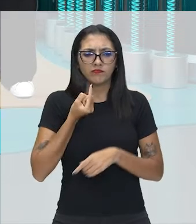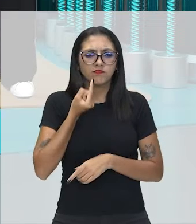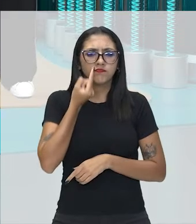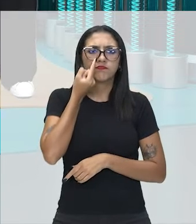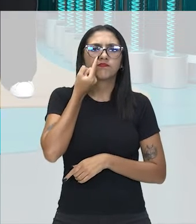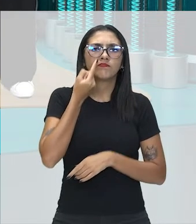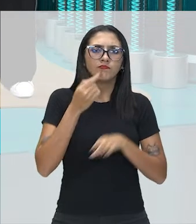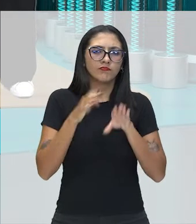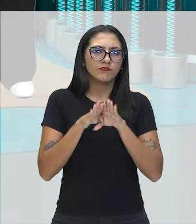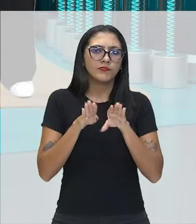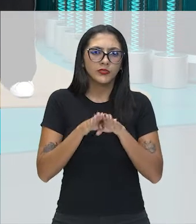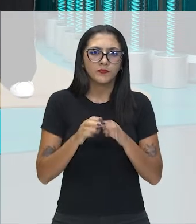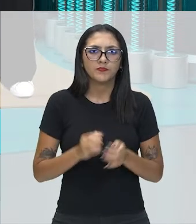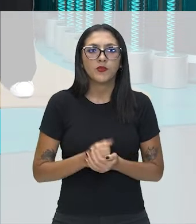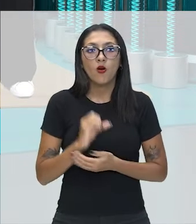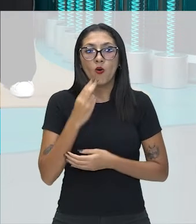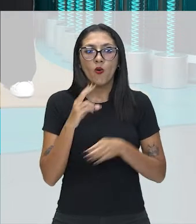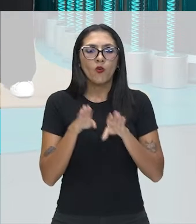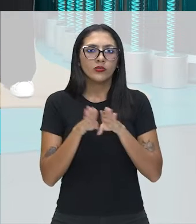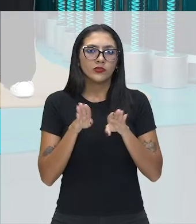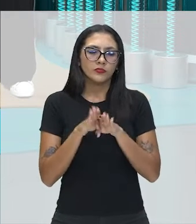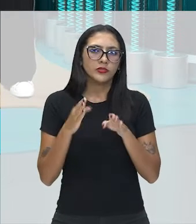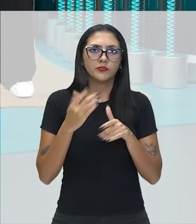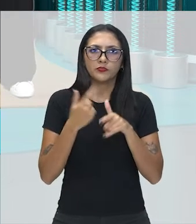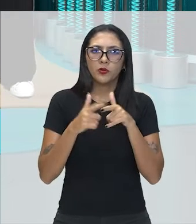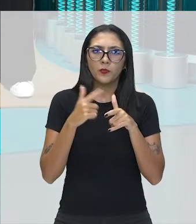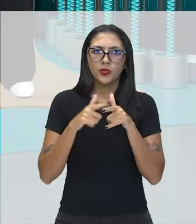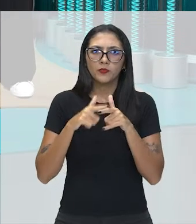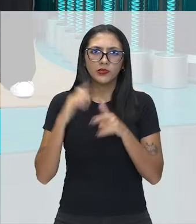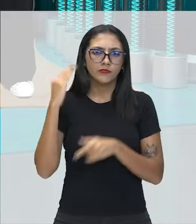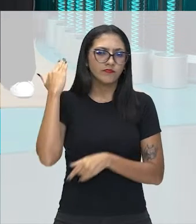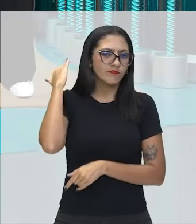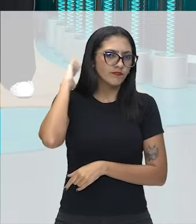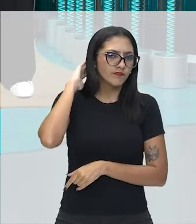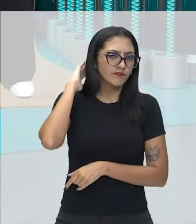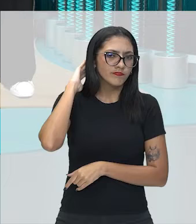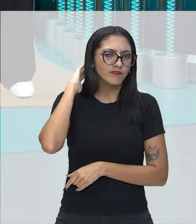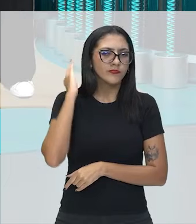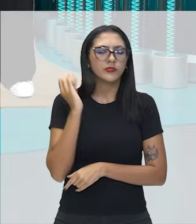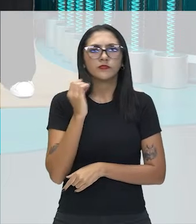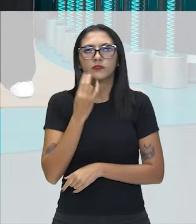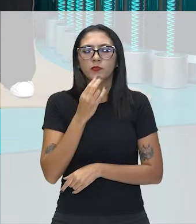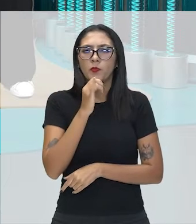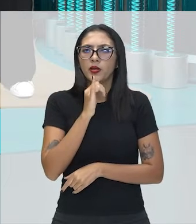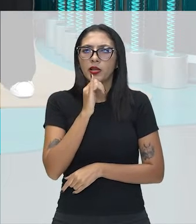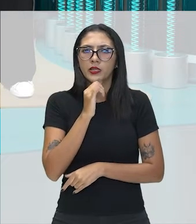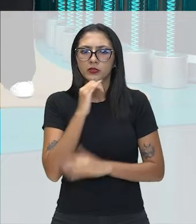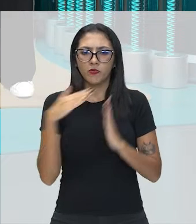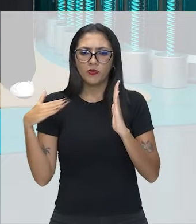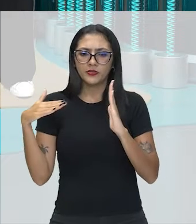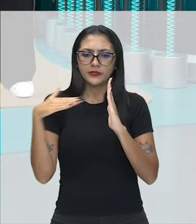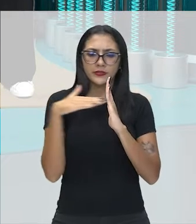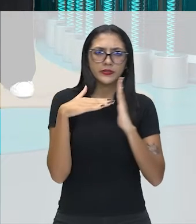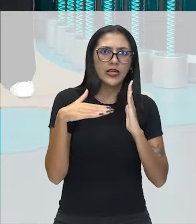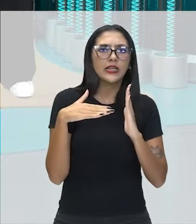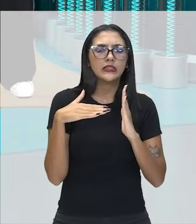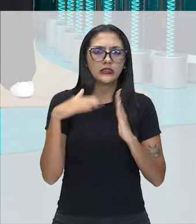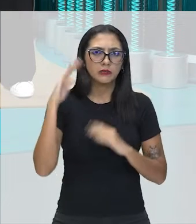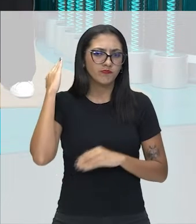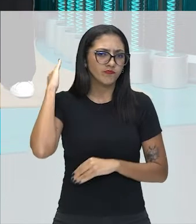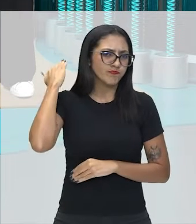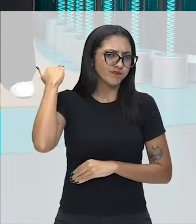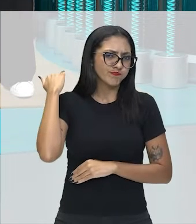estranho, fratura da base do crânio, né, às vezes a pessoa se acidenta, bate ali a cabeça, pode estar tendo